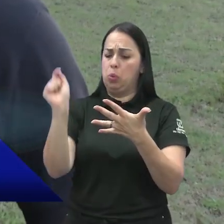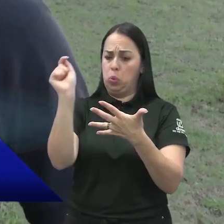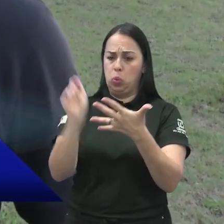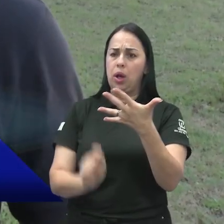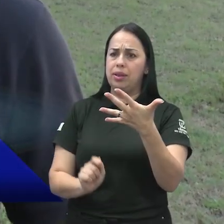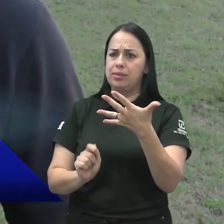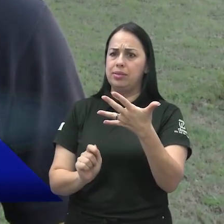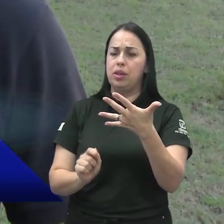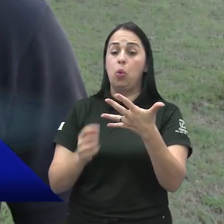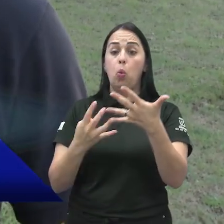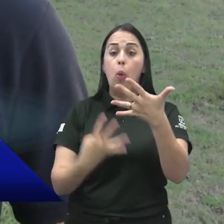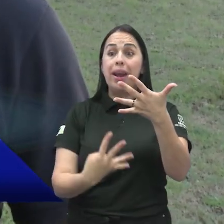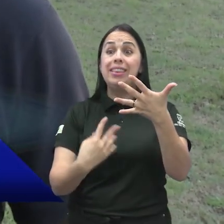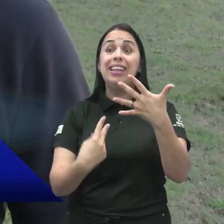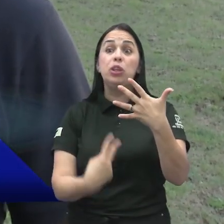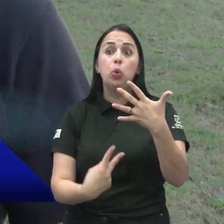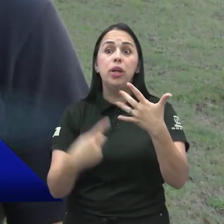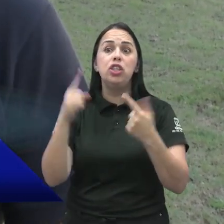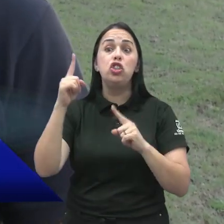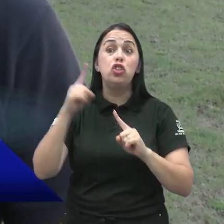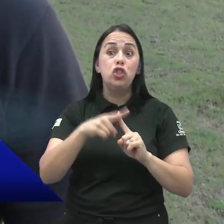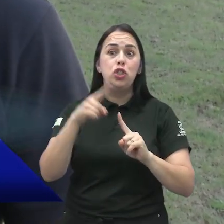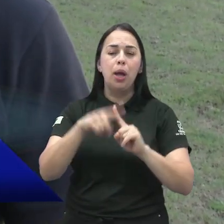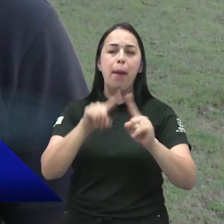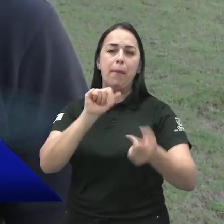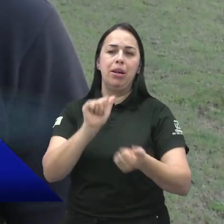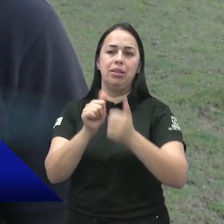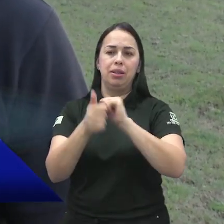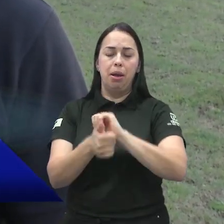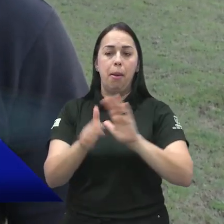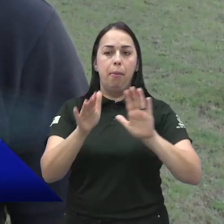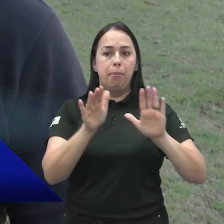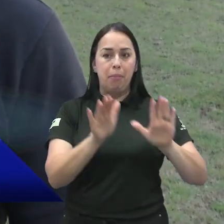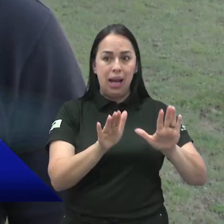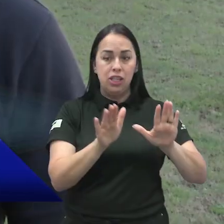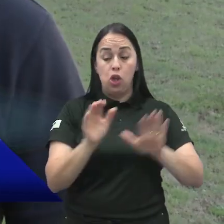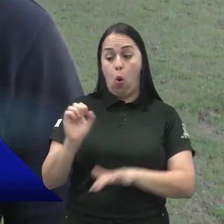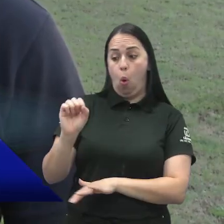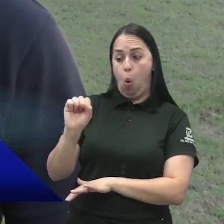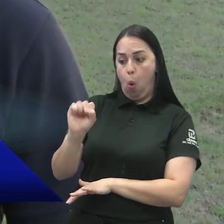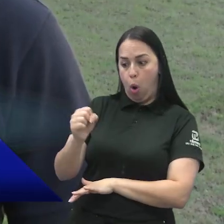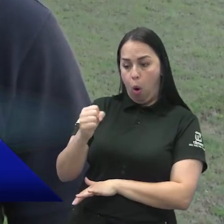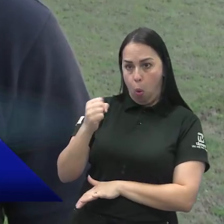são diversas, são 42 modalidades à disposição da população, mais 8